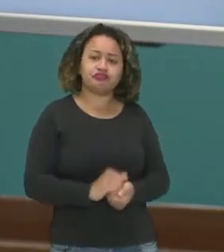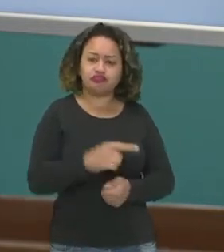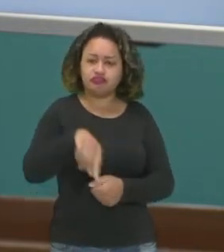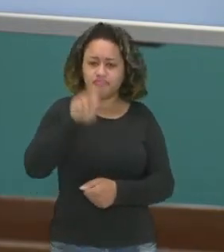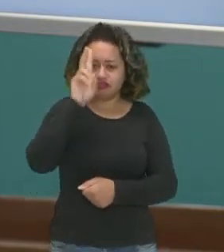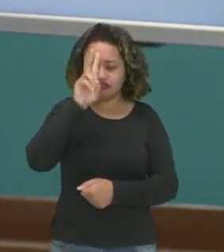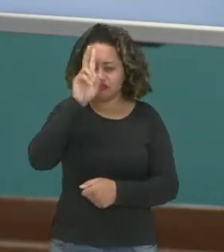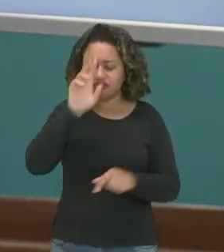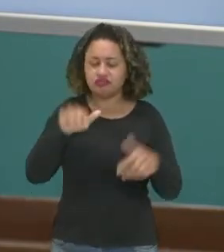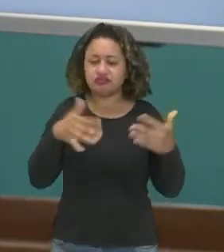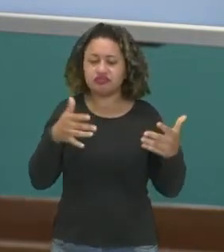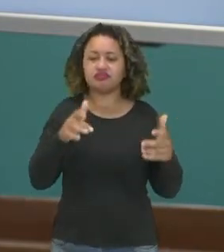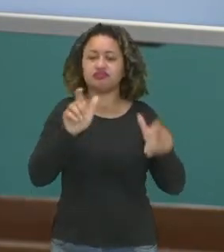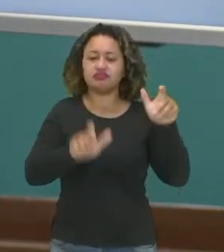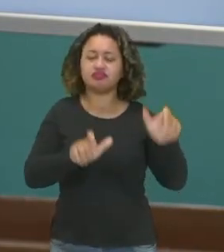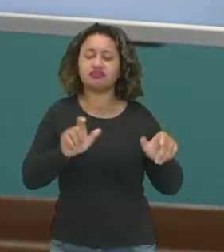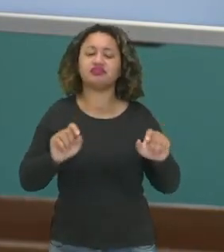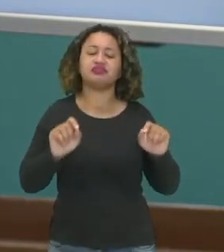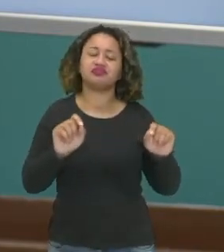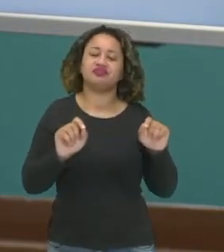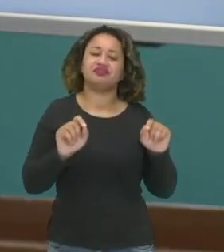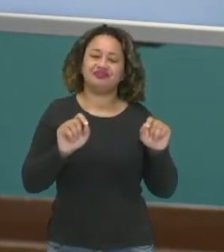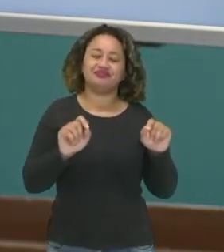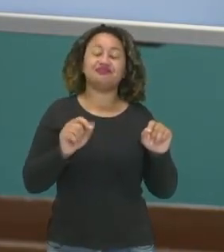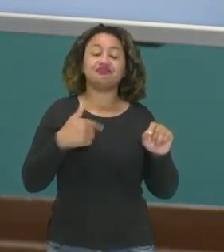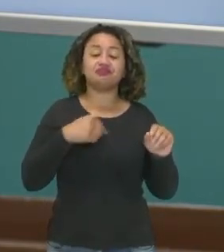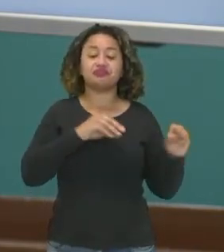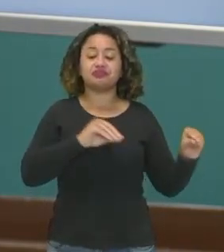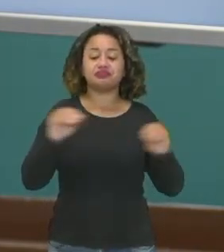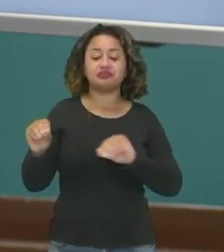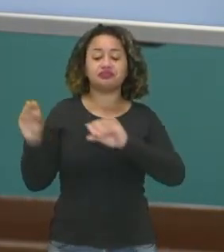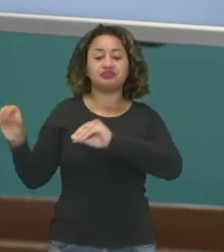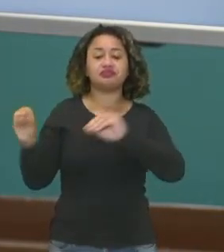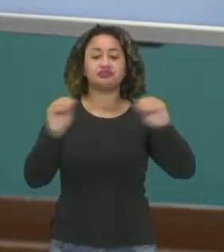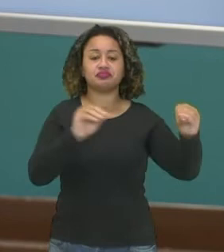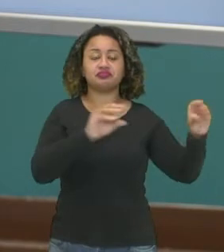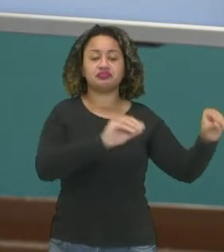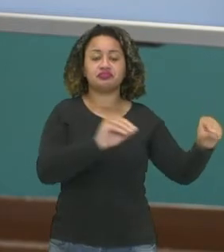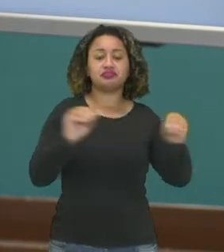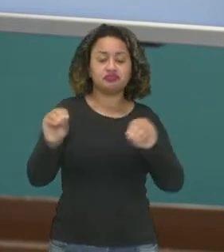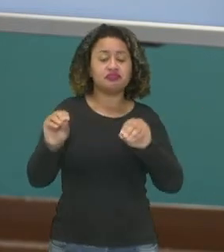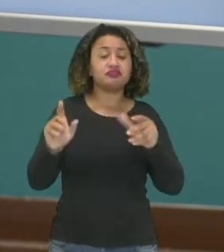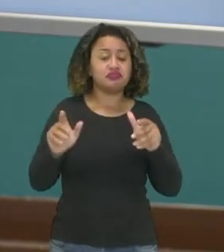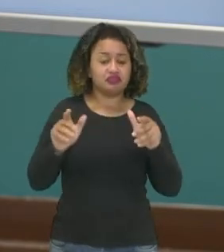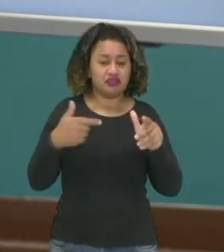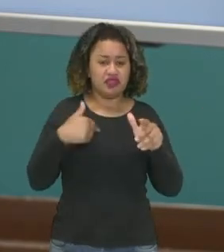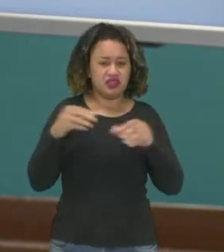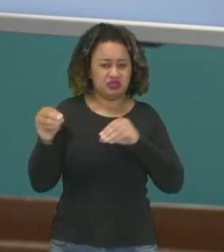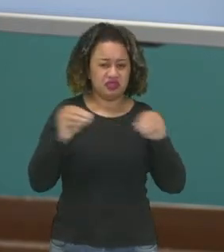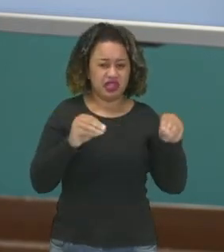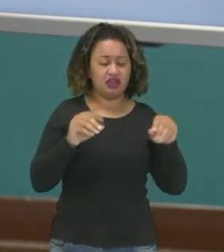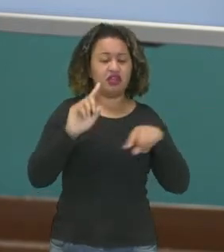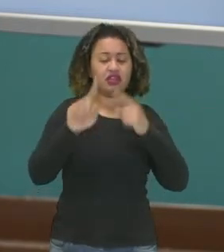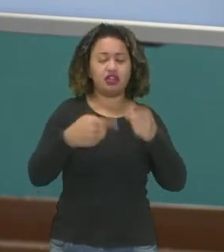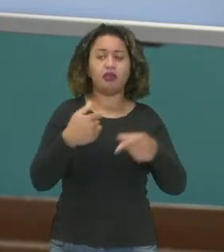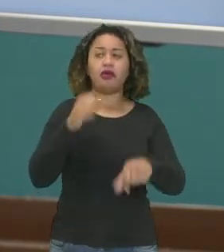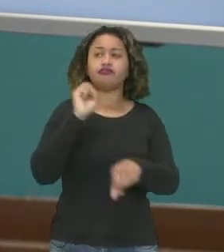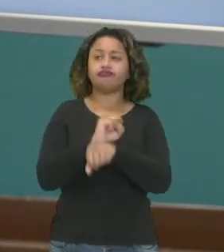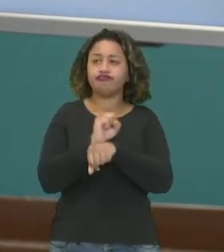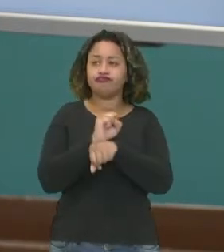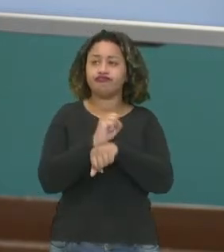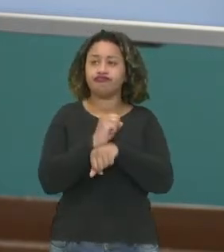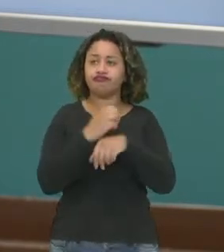homens, né, eles eram nômades, iam de um lugar para outro, e depois passaram a ser sedentários? Pois